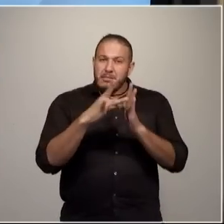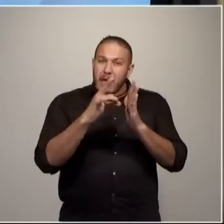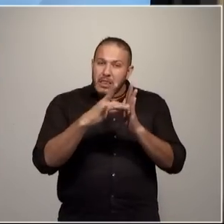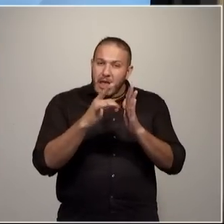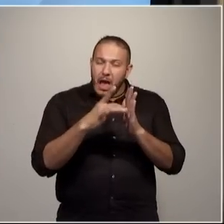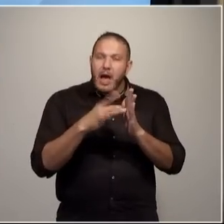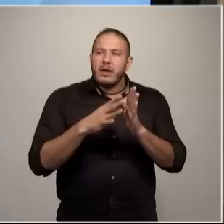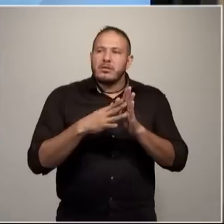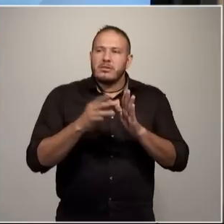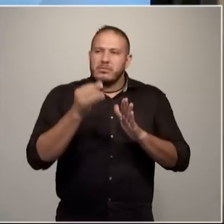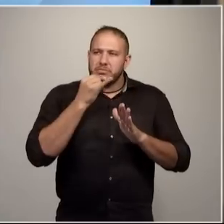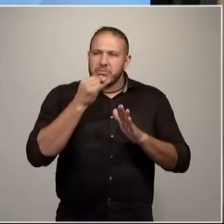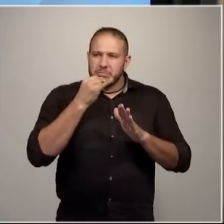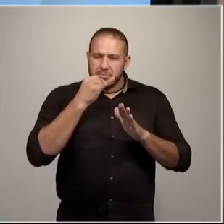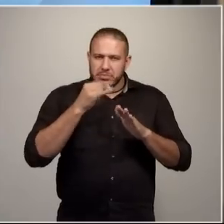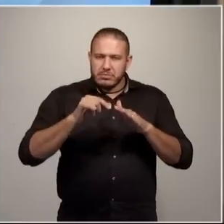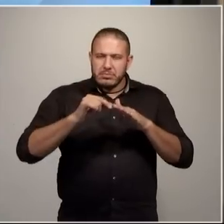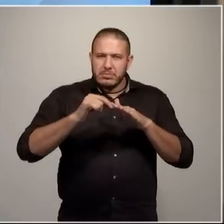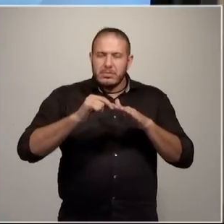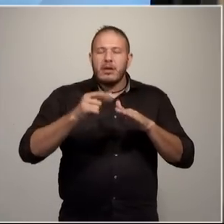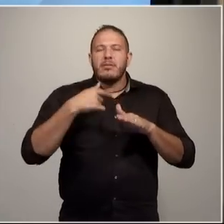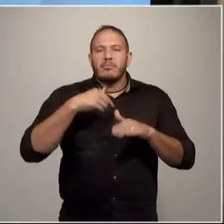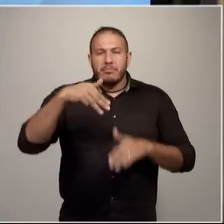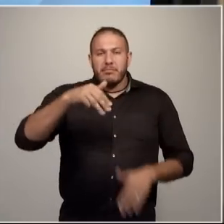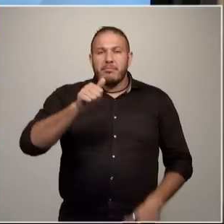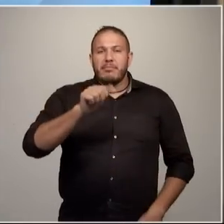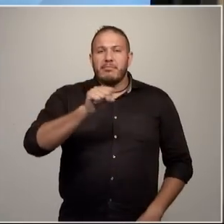certa distribuição de massa.